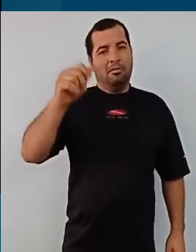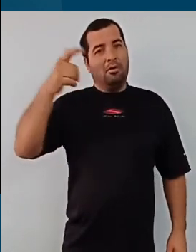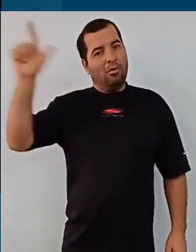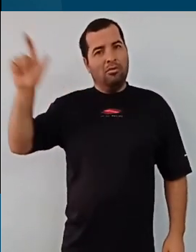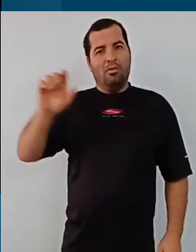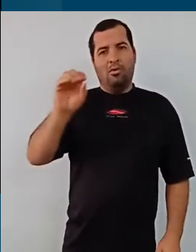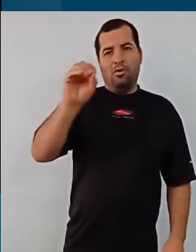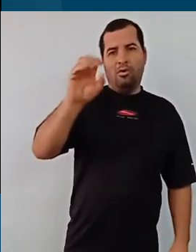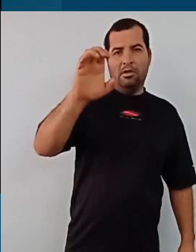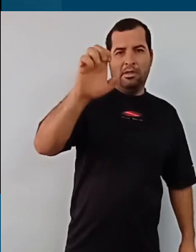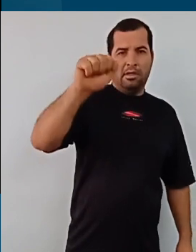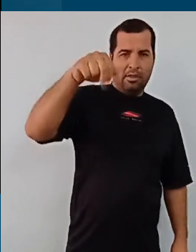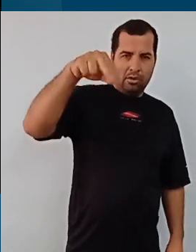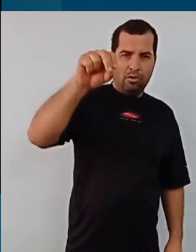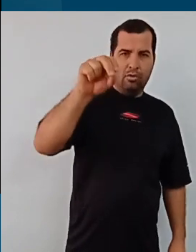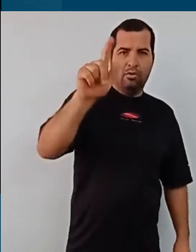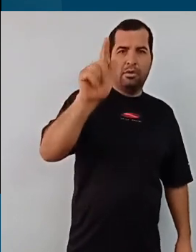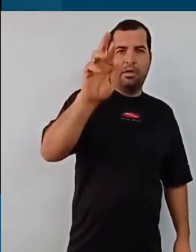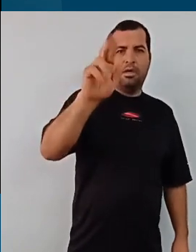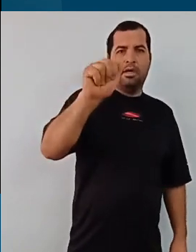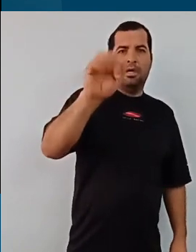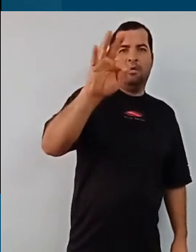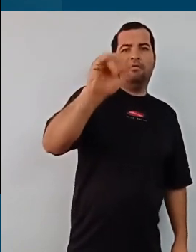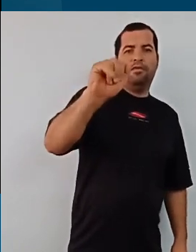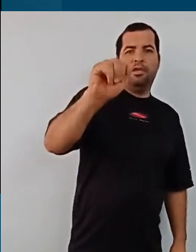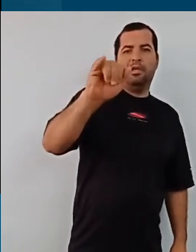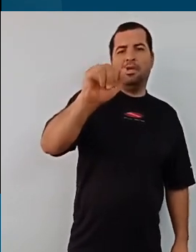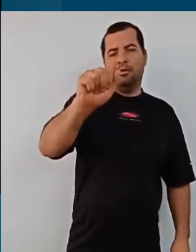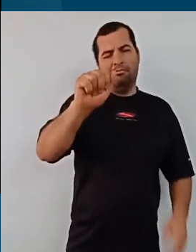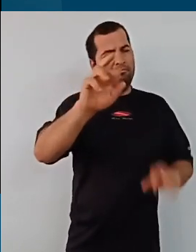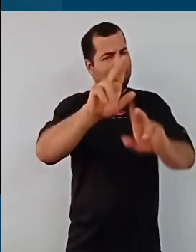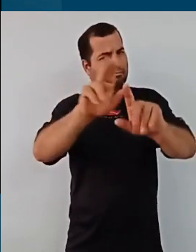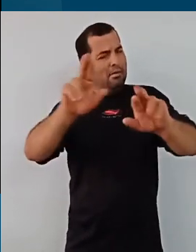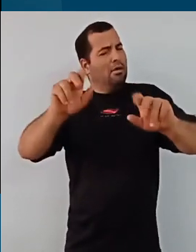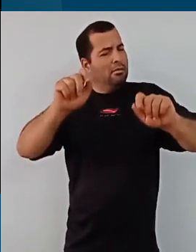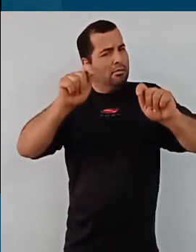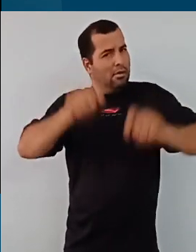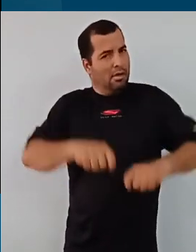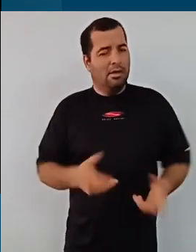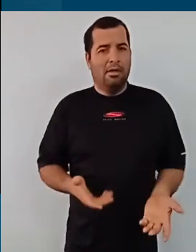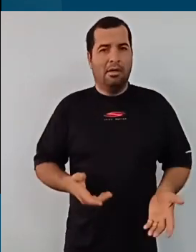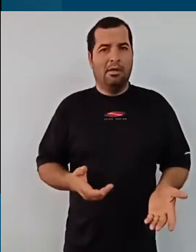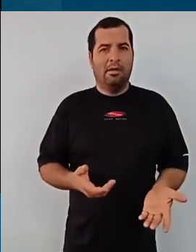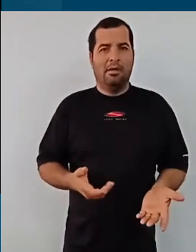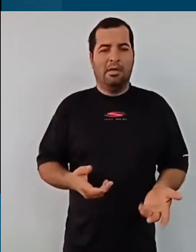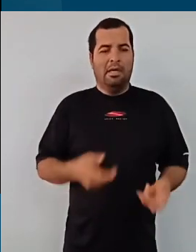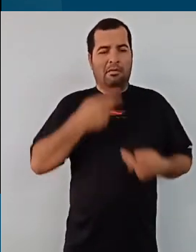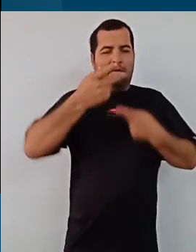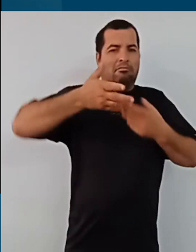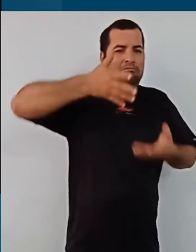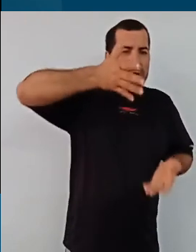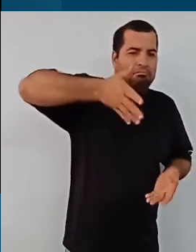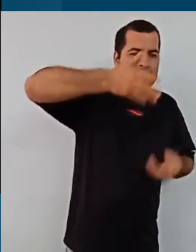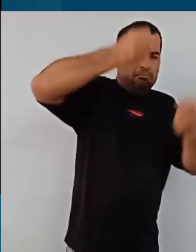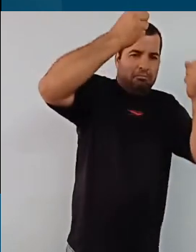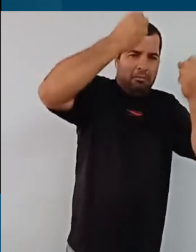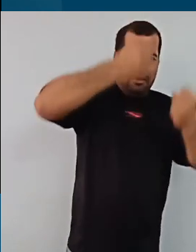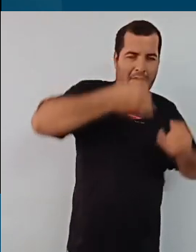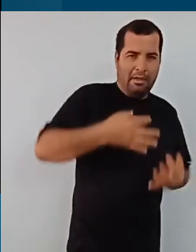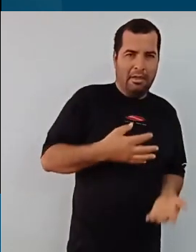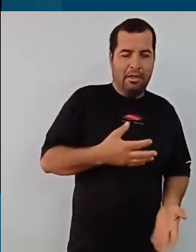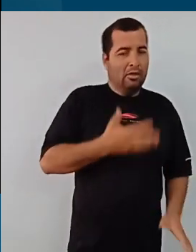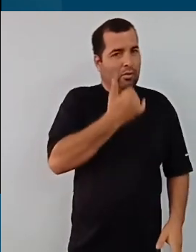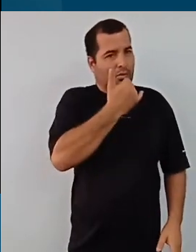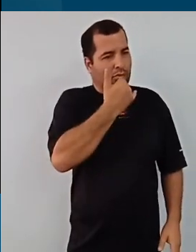oceanografia, sei lá, eu posso trazer outras áreas para dentro da escola. Esse discurso, me